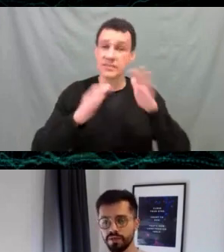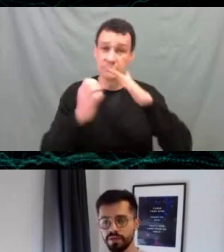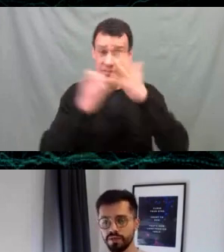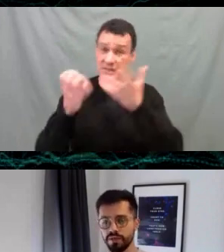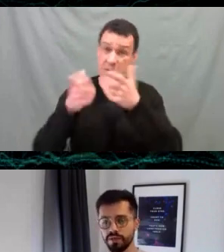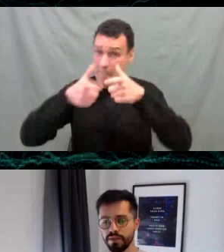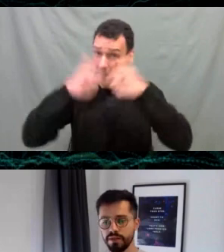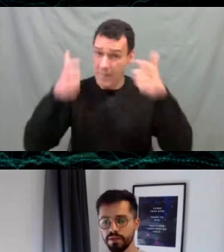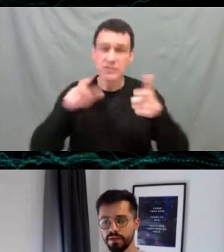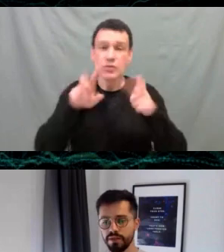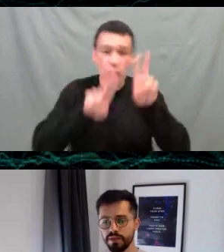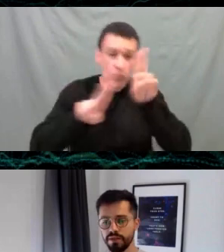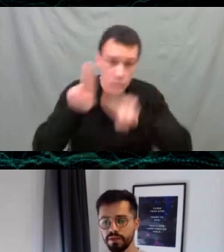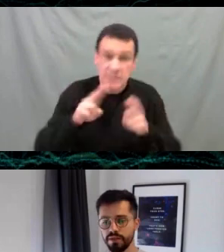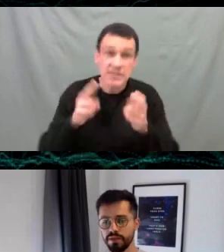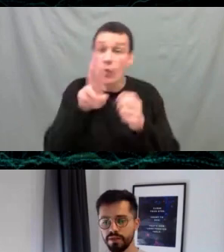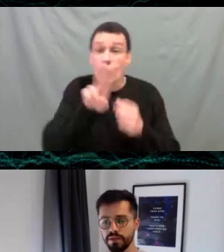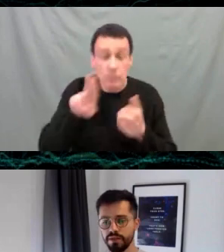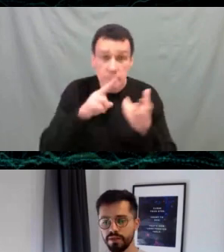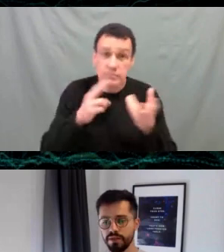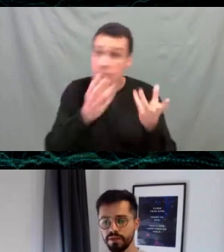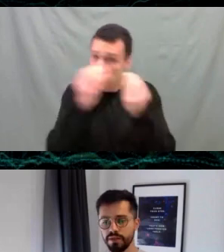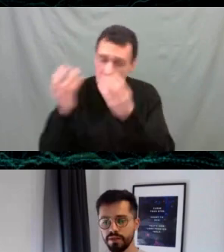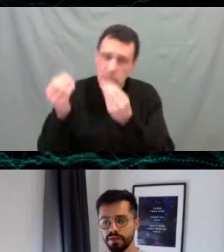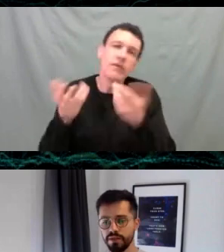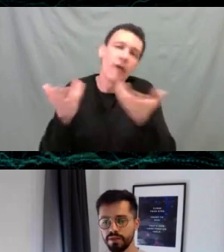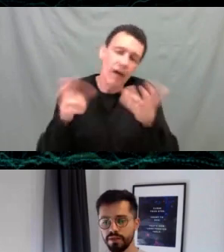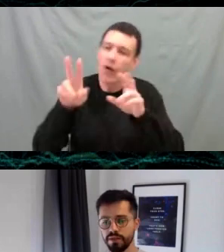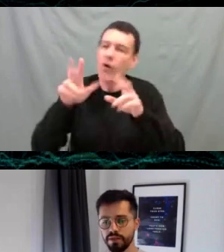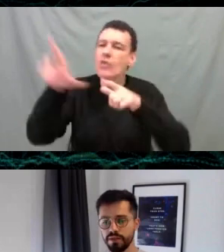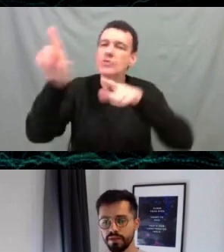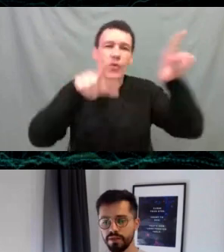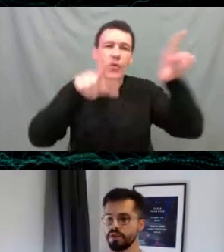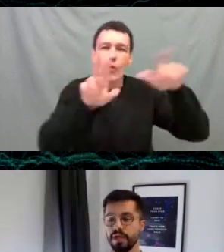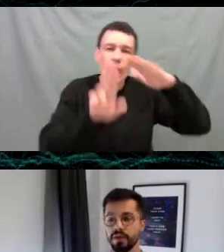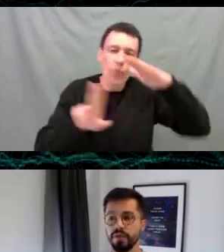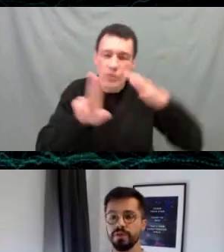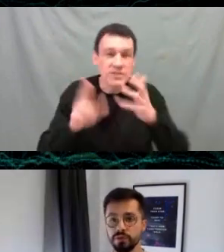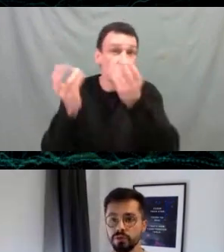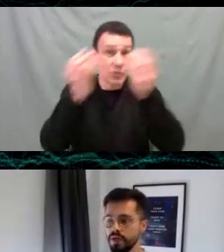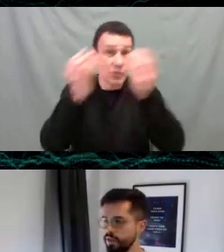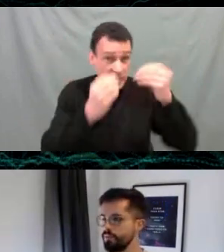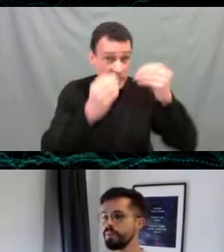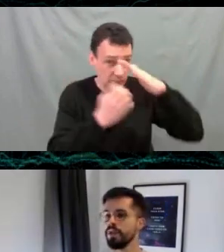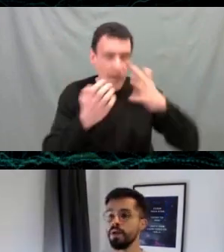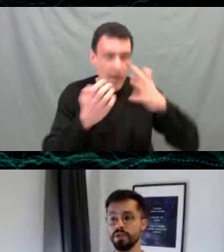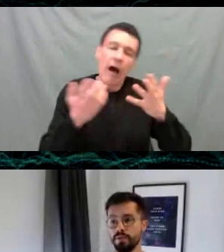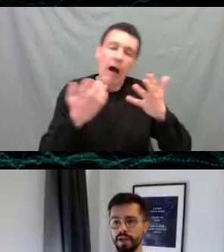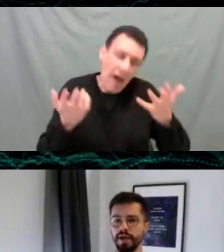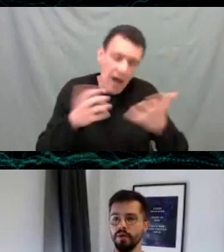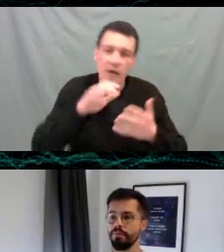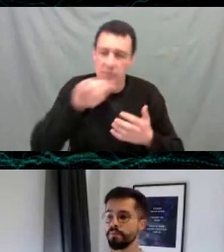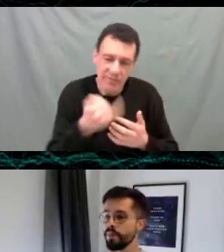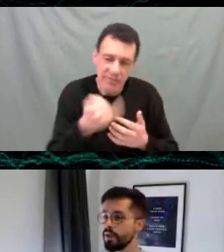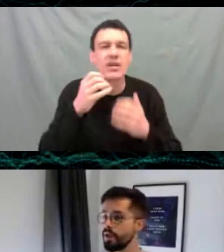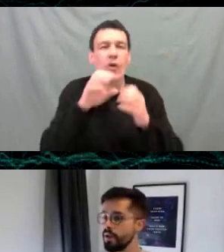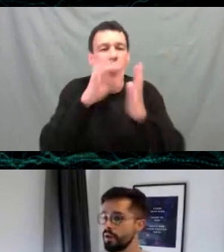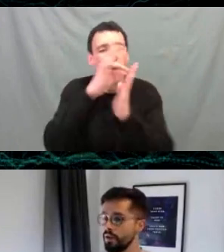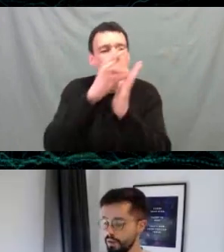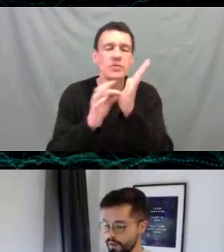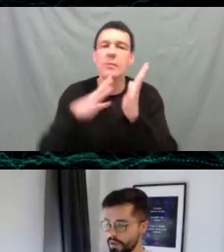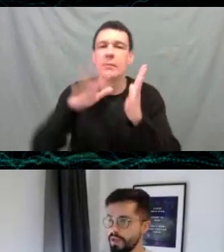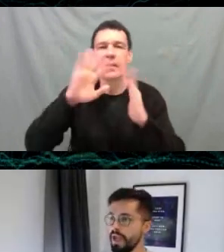facilidade de ter uma um padrão entre o código está sendo usado para criar uma certa estrutura né Isso é bem